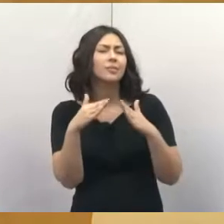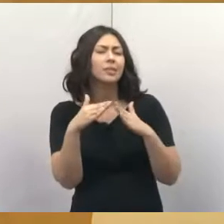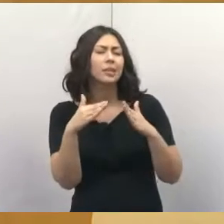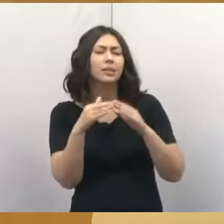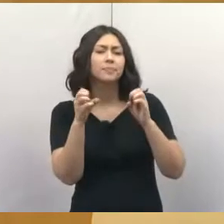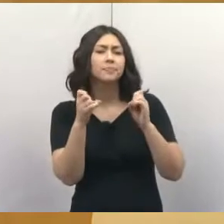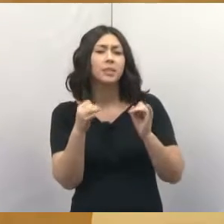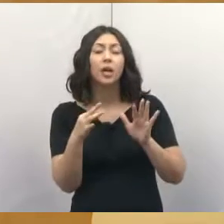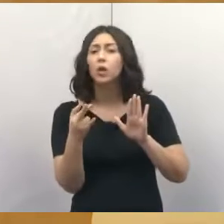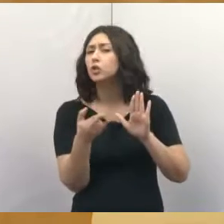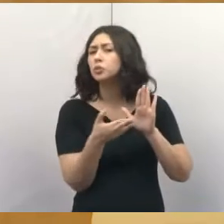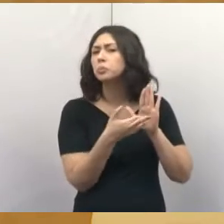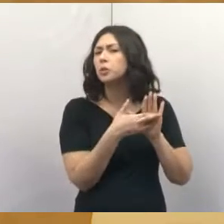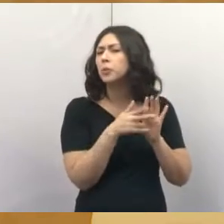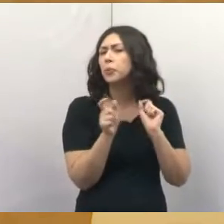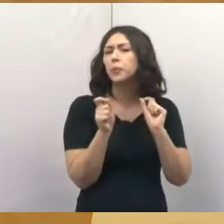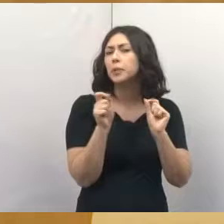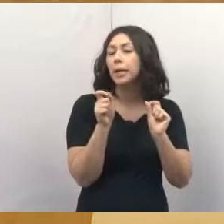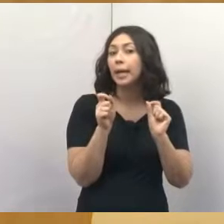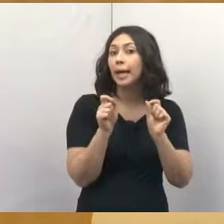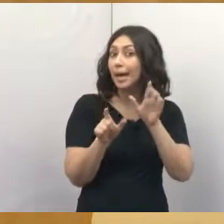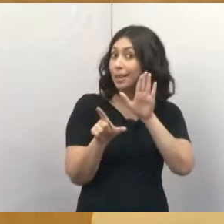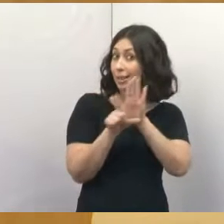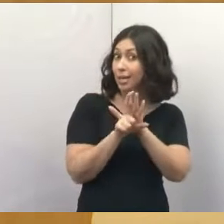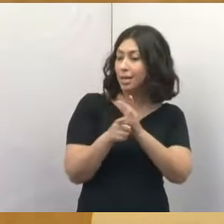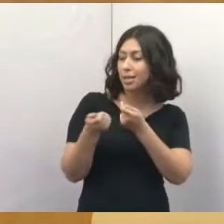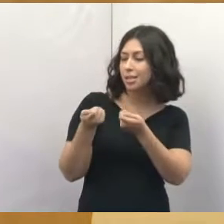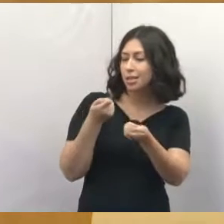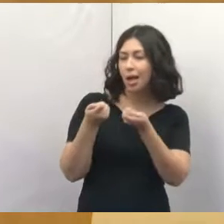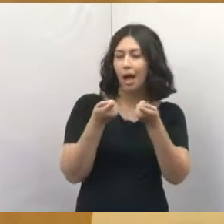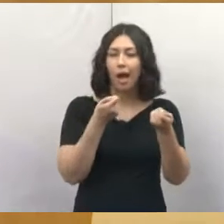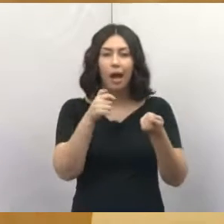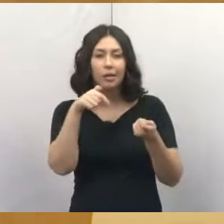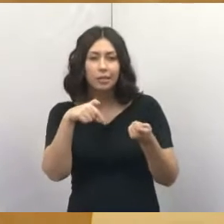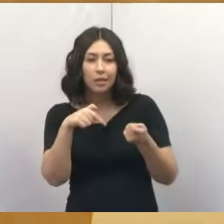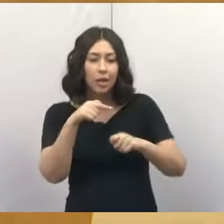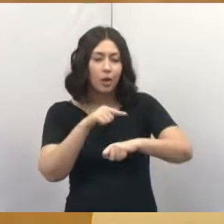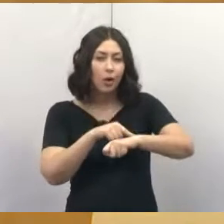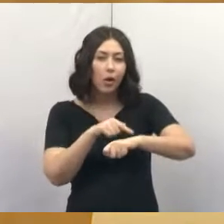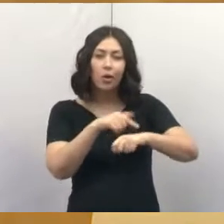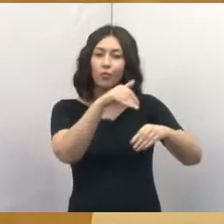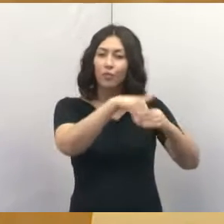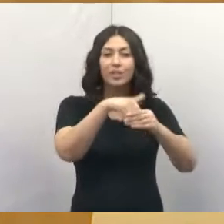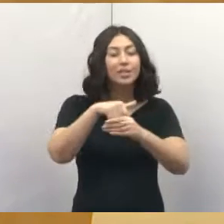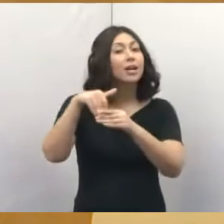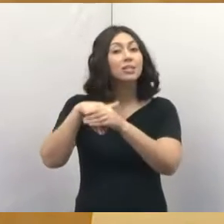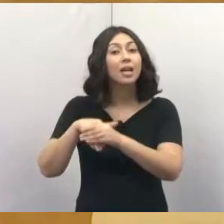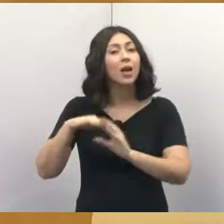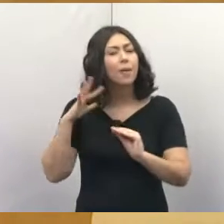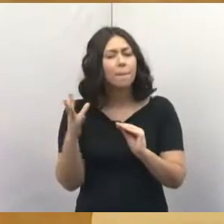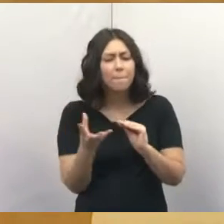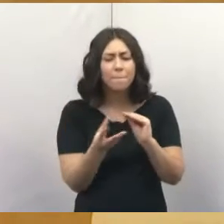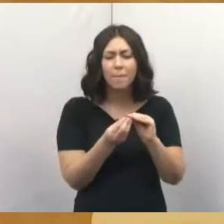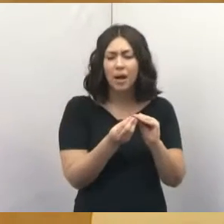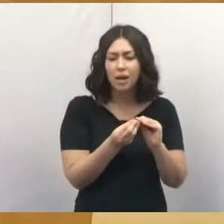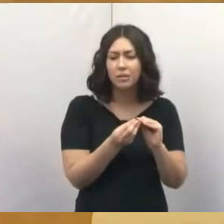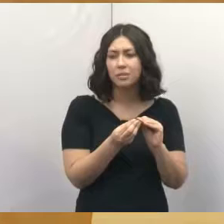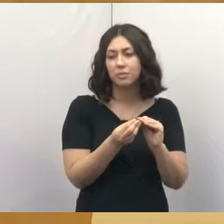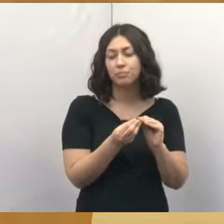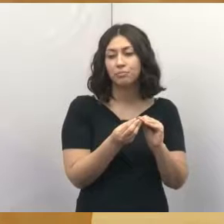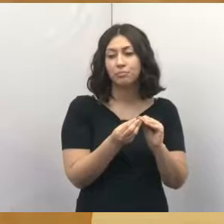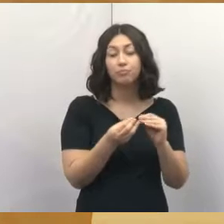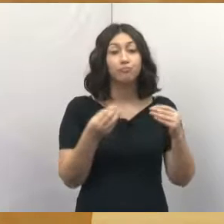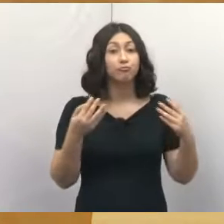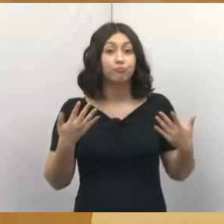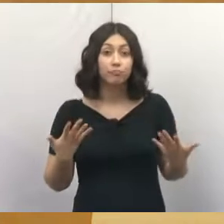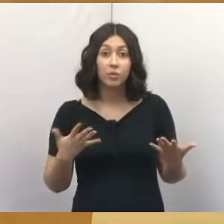o regimento é a lei que rege aqui o processo legislativo, a hora que cada vereador tem que votar, as emendas que ele tem que apresentar.